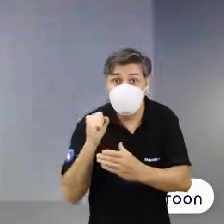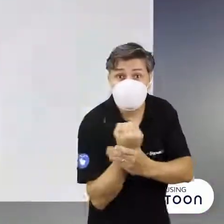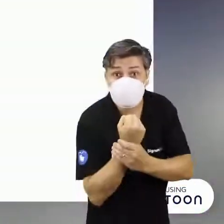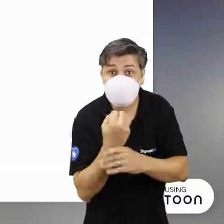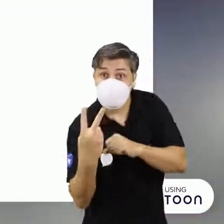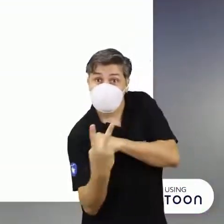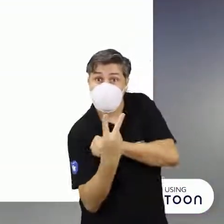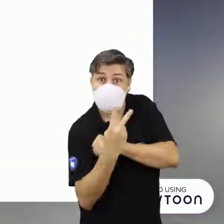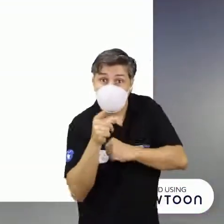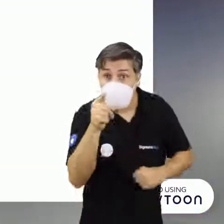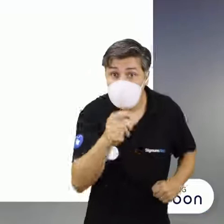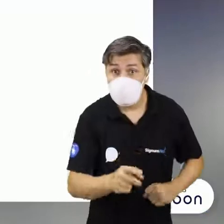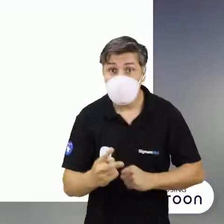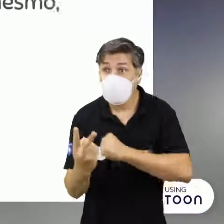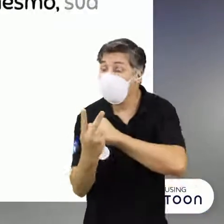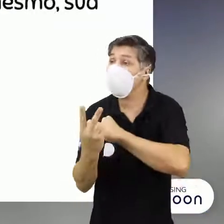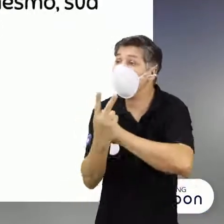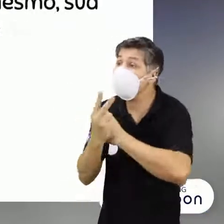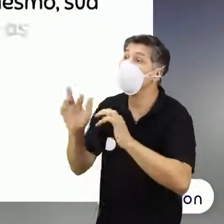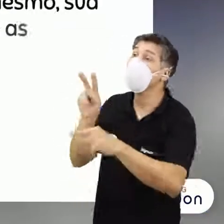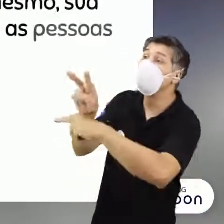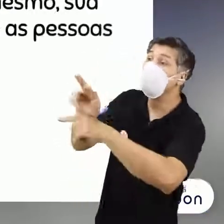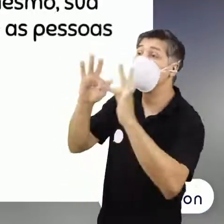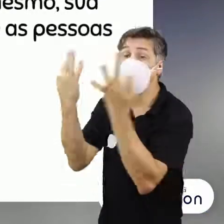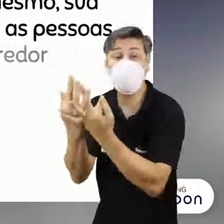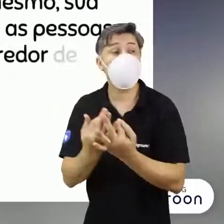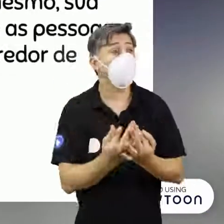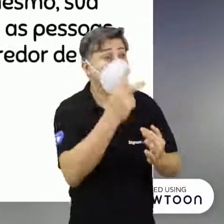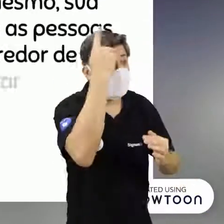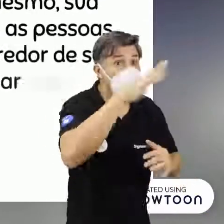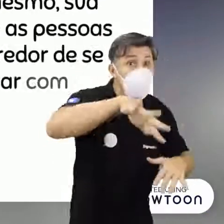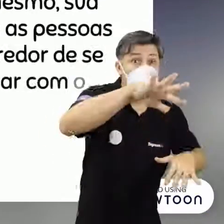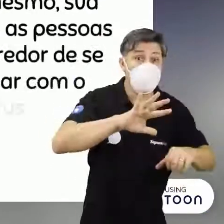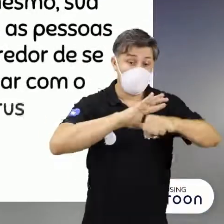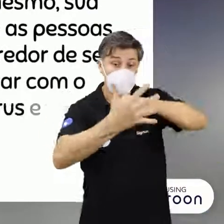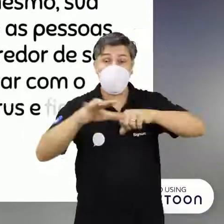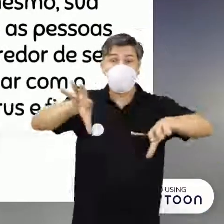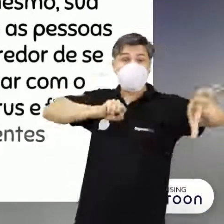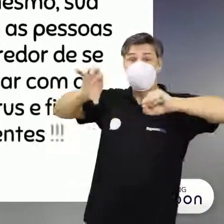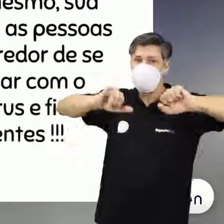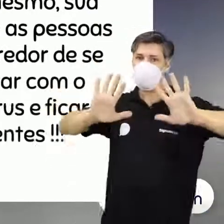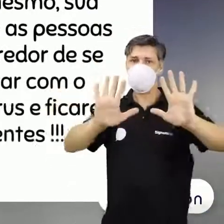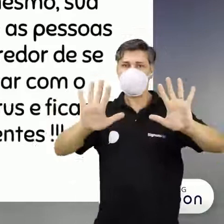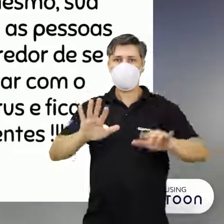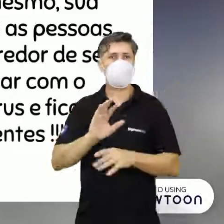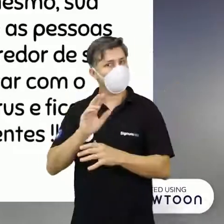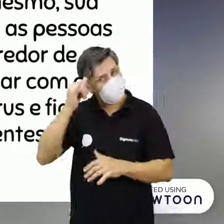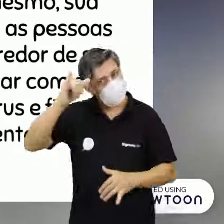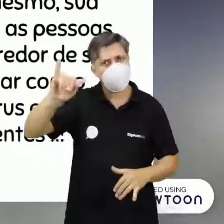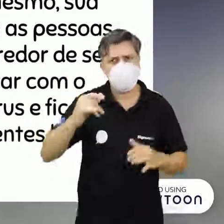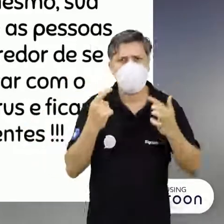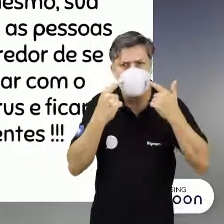A máscara protege você mesmo, sua família e as pessoas ao seu redor de se infectar com o coronavírus e ficarem